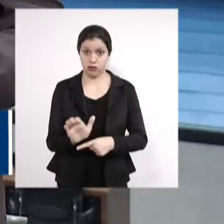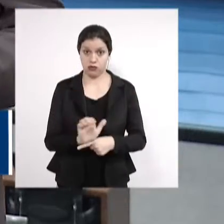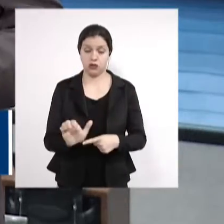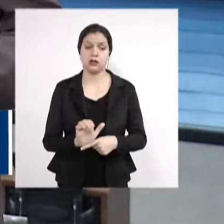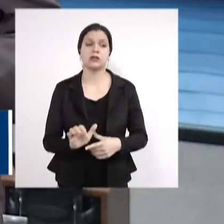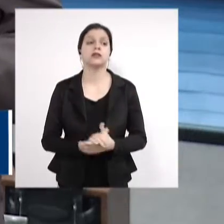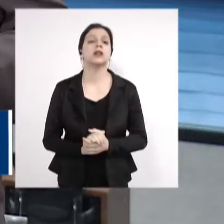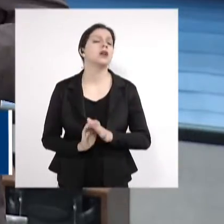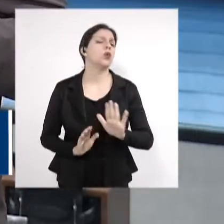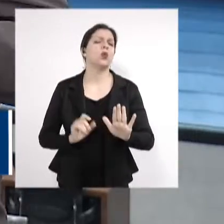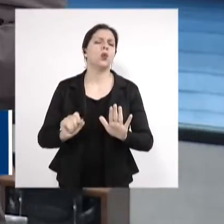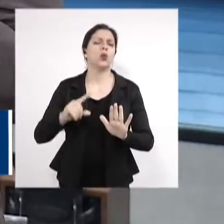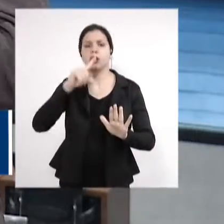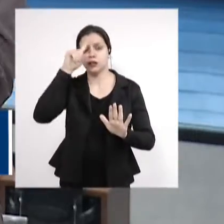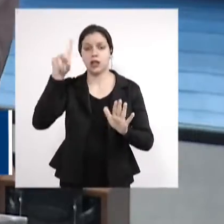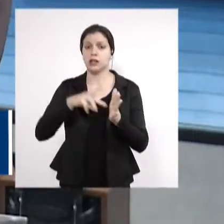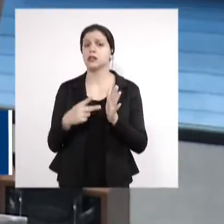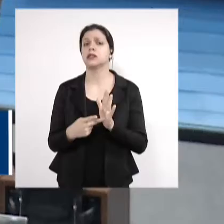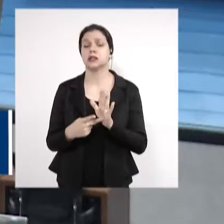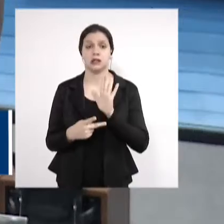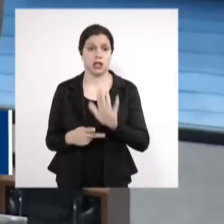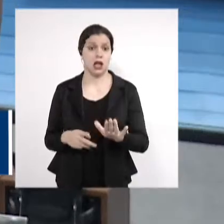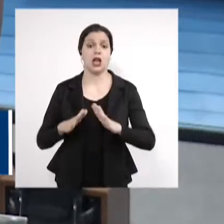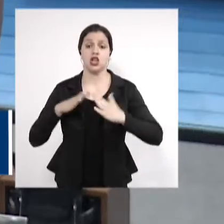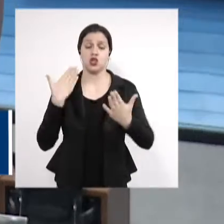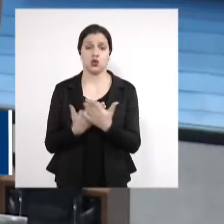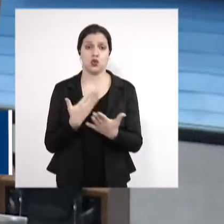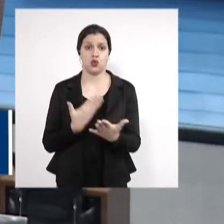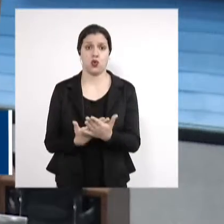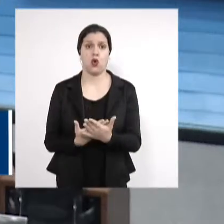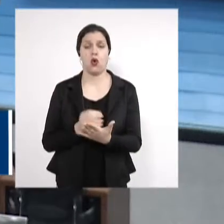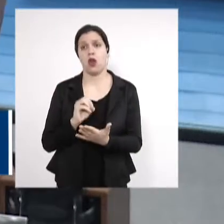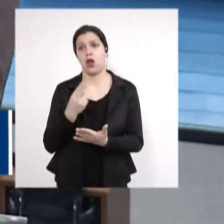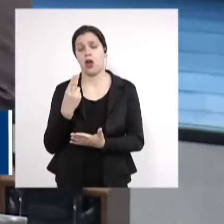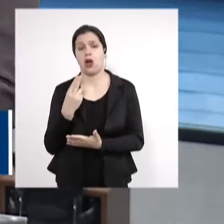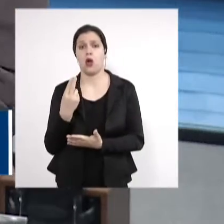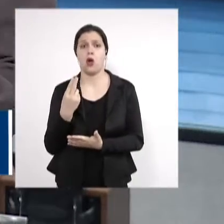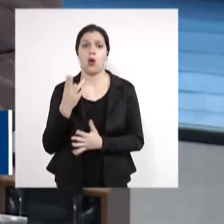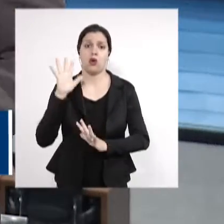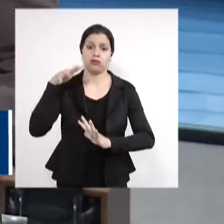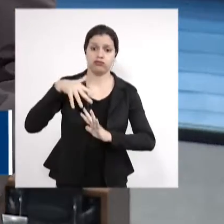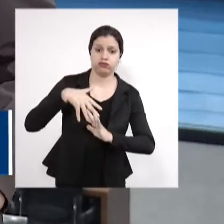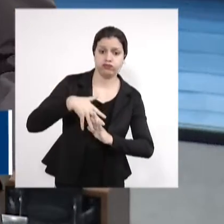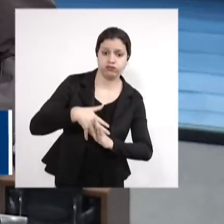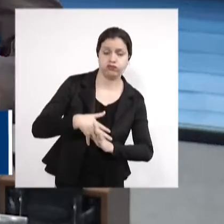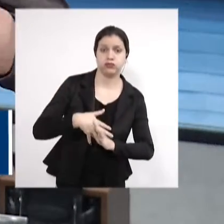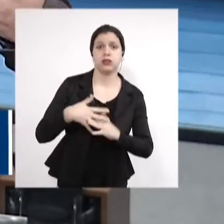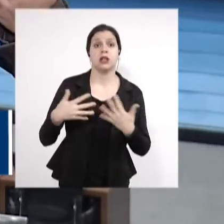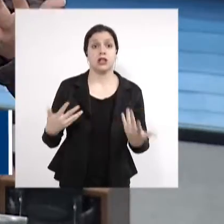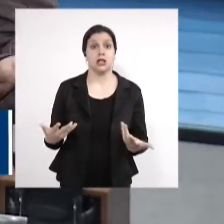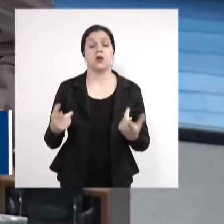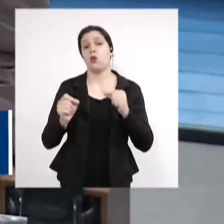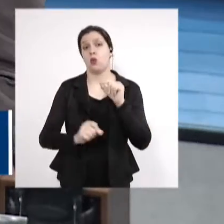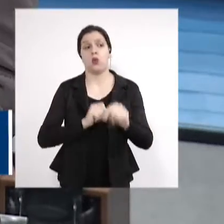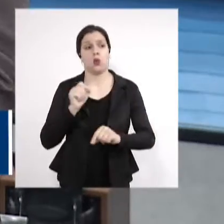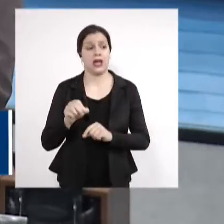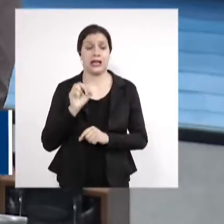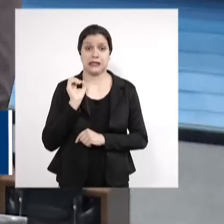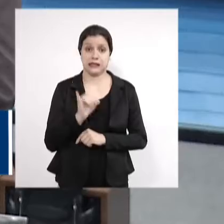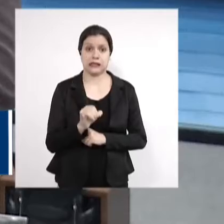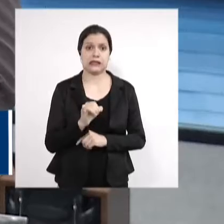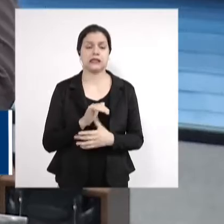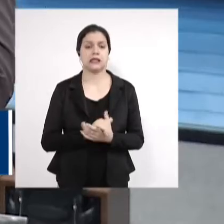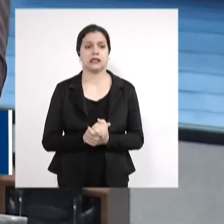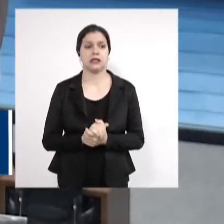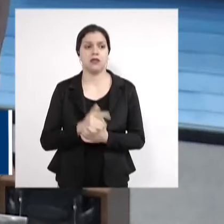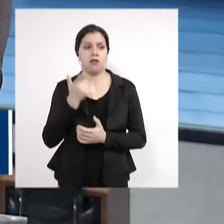estadual. A ideia, Marité, é que as escolas ou até a universidade pública pertencente ao governo do estado, caso ela identifique que o